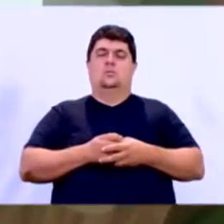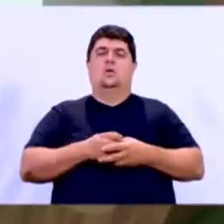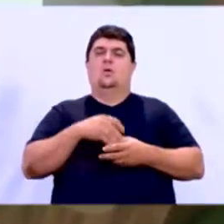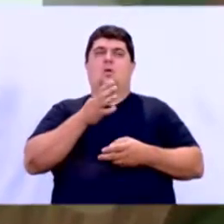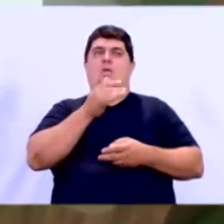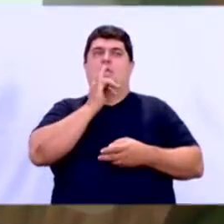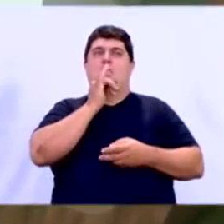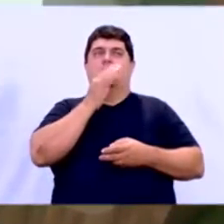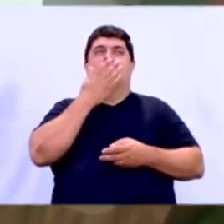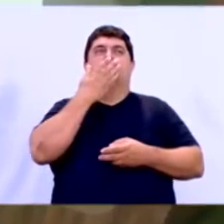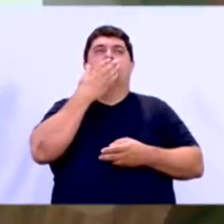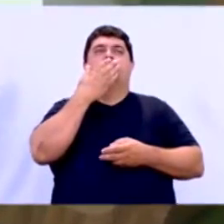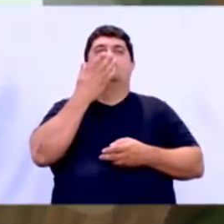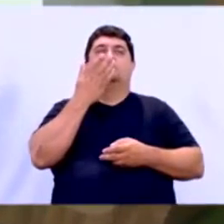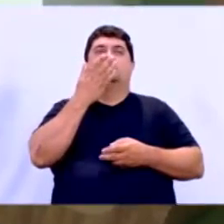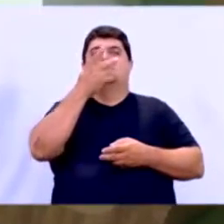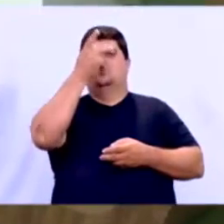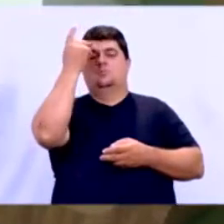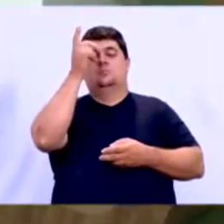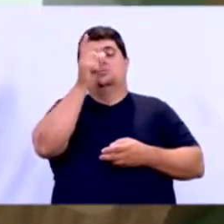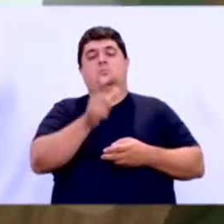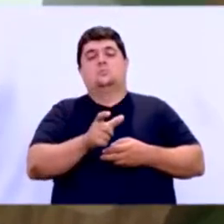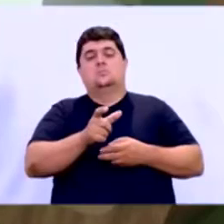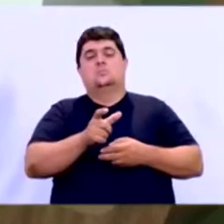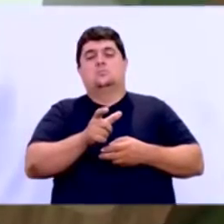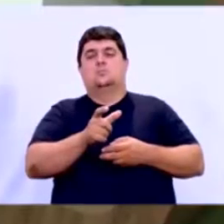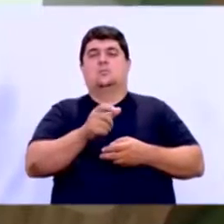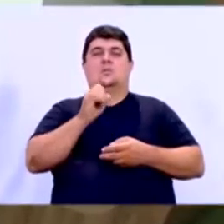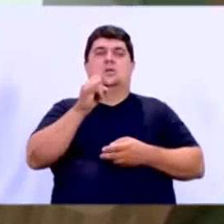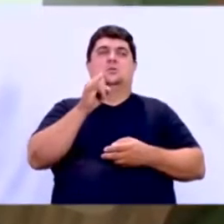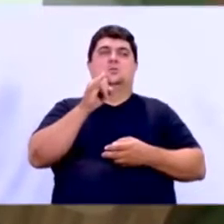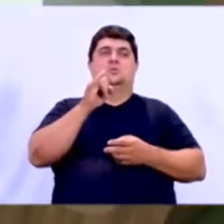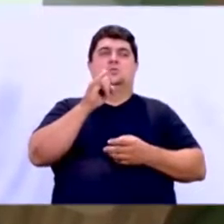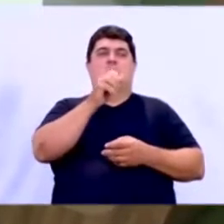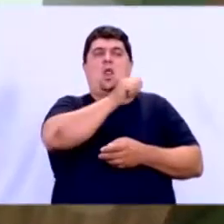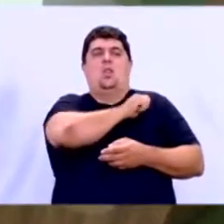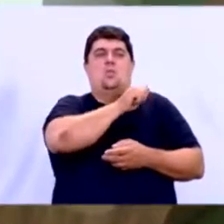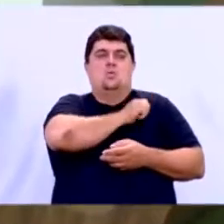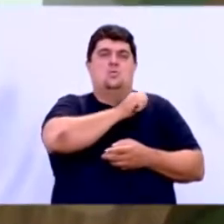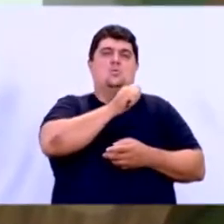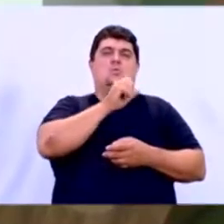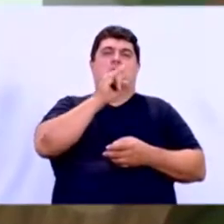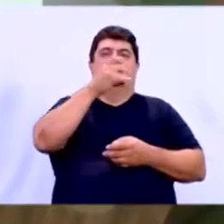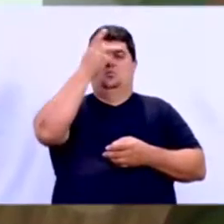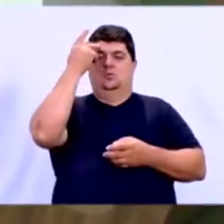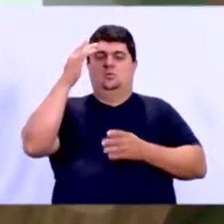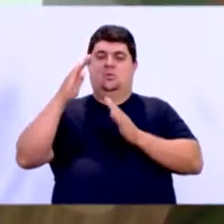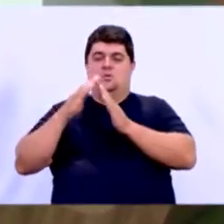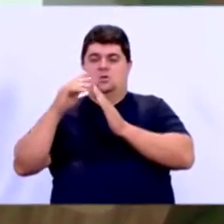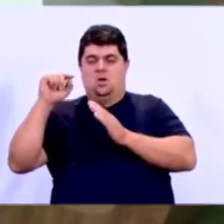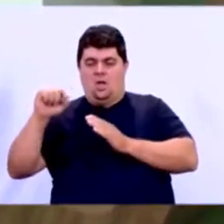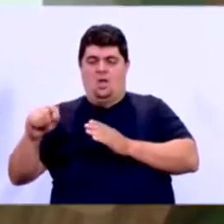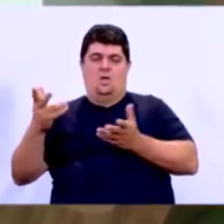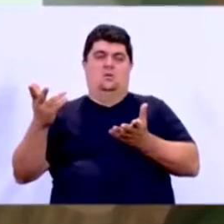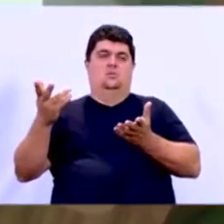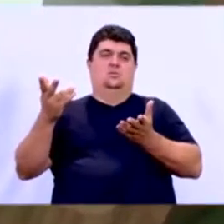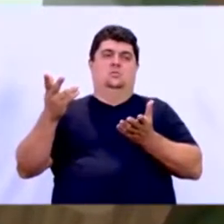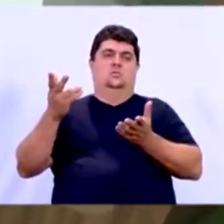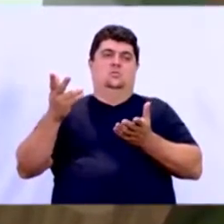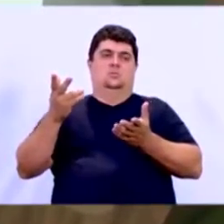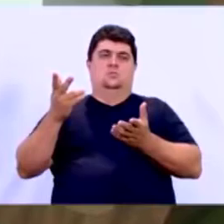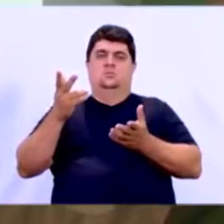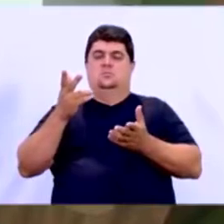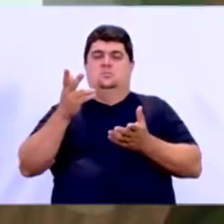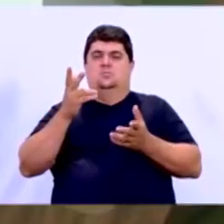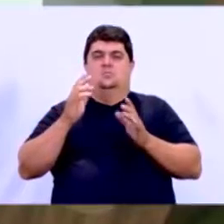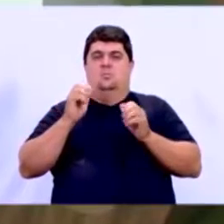de pessoas físicas, né? Se são estudantes, se são donas de casa, se são... Enfim, você